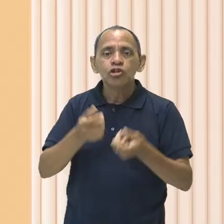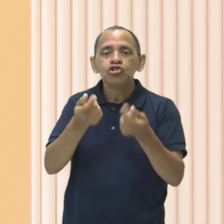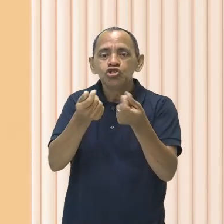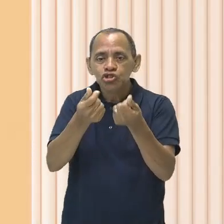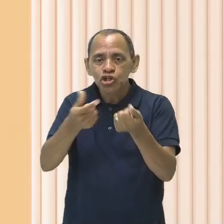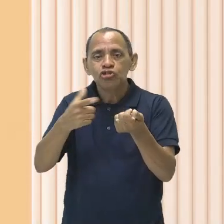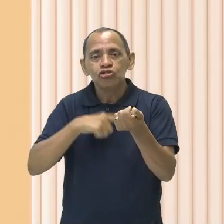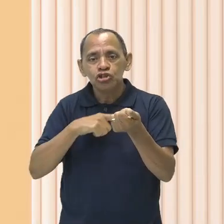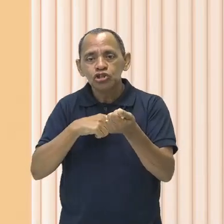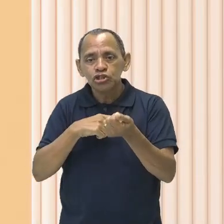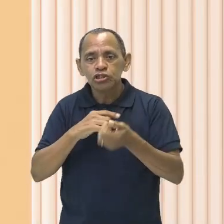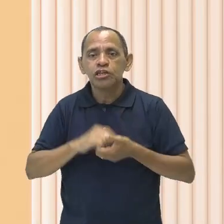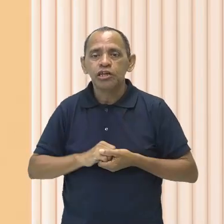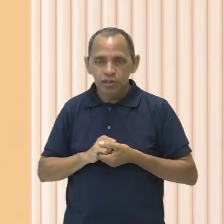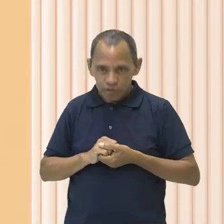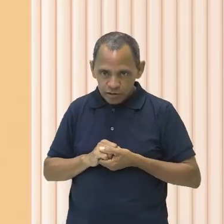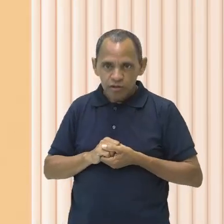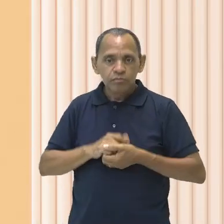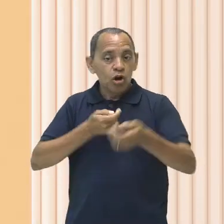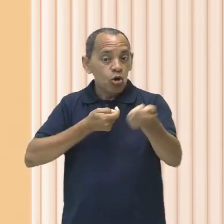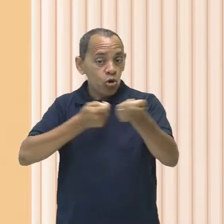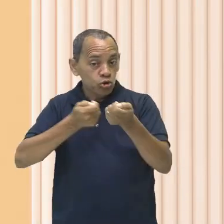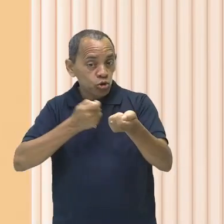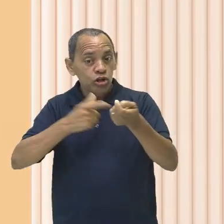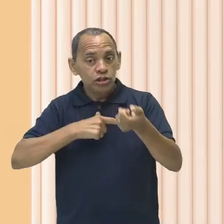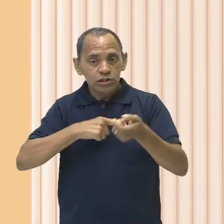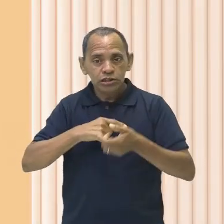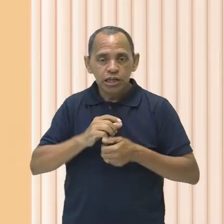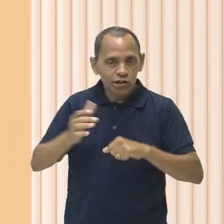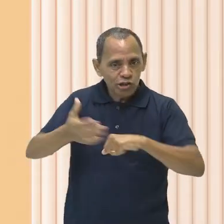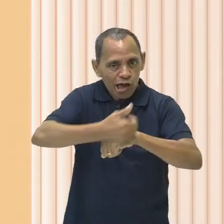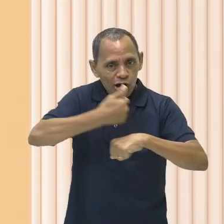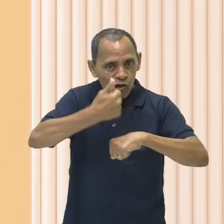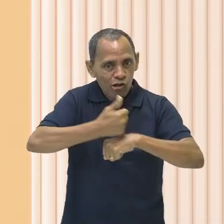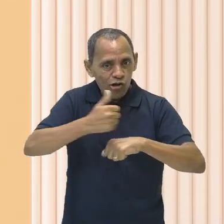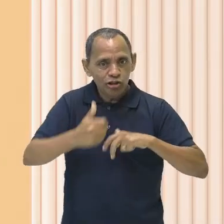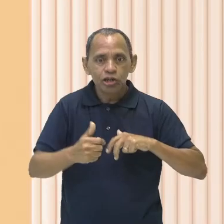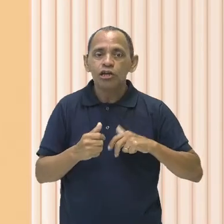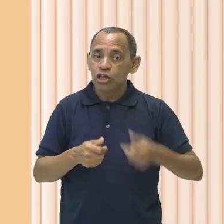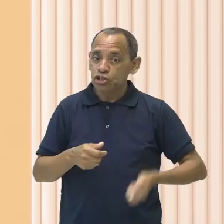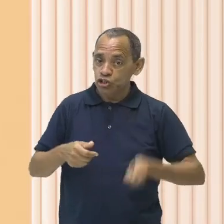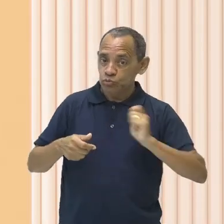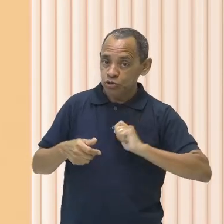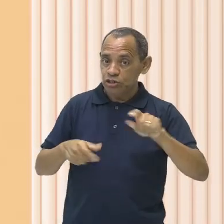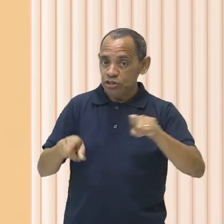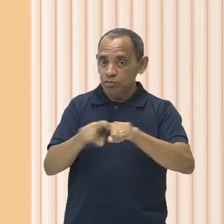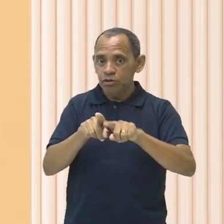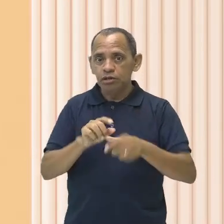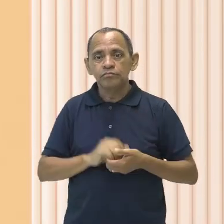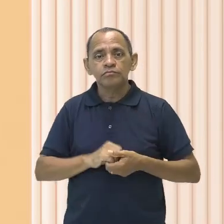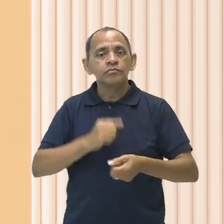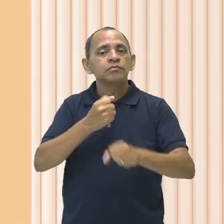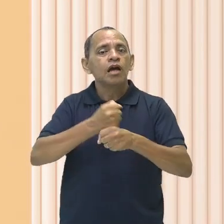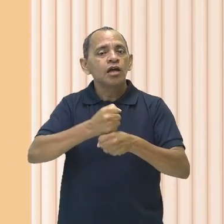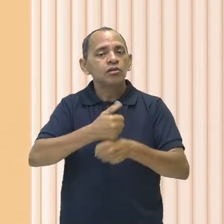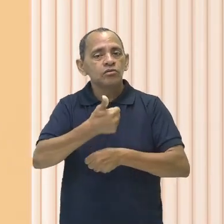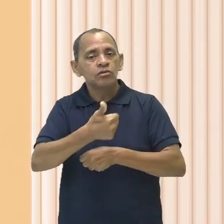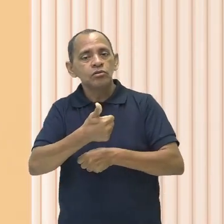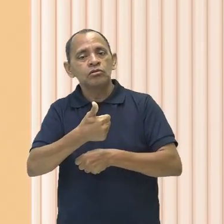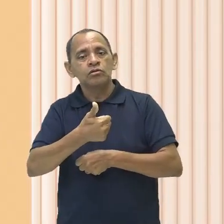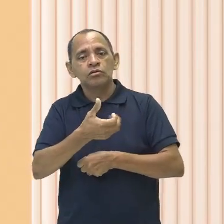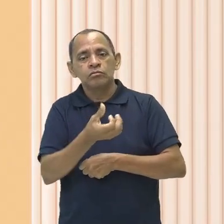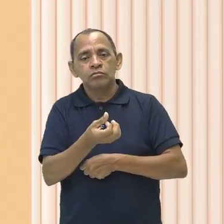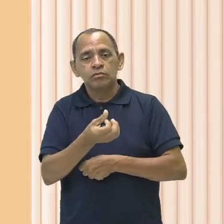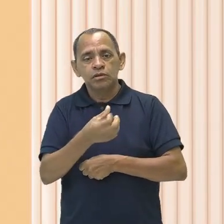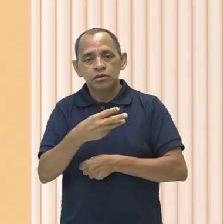o ataque à colônia que pertence aos domínios espanhóis. E no ano de